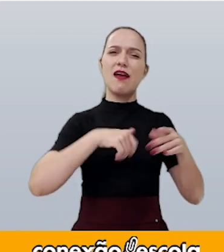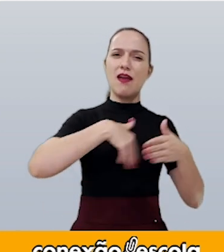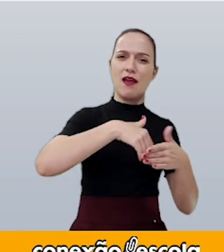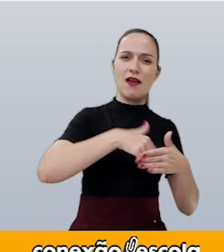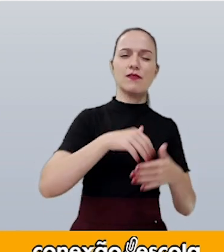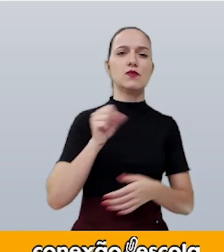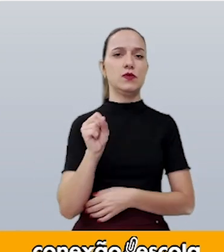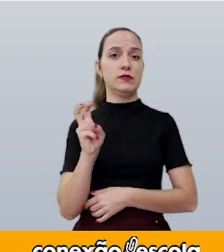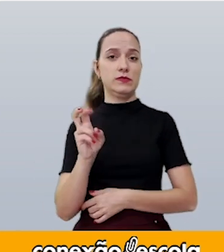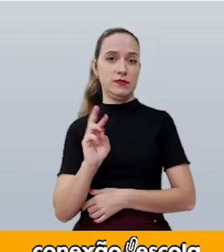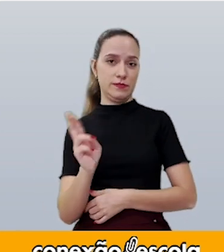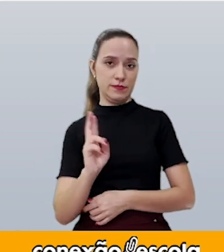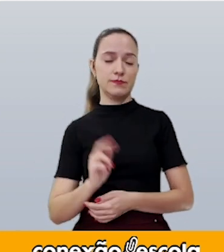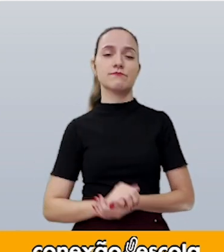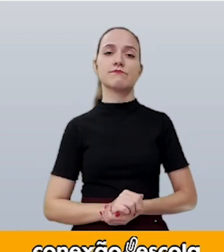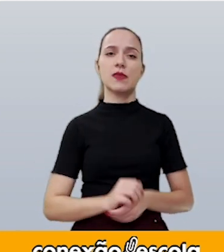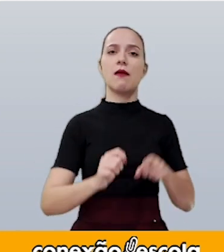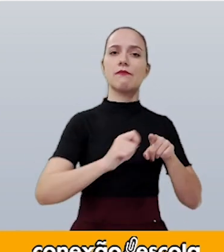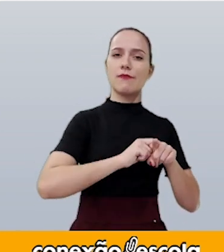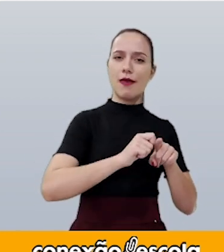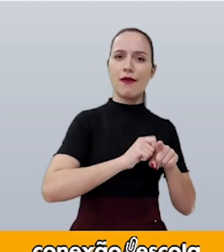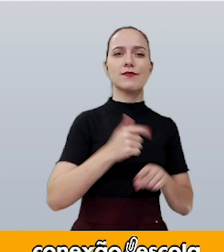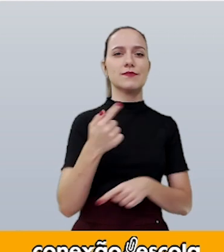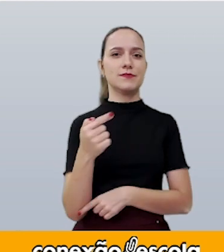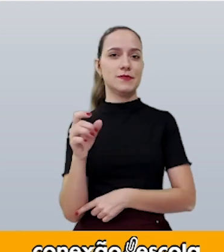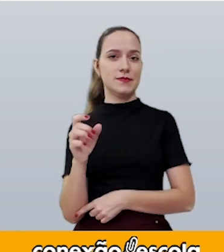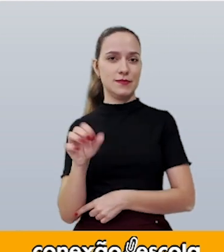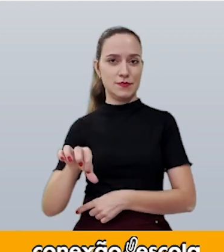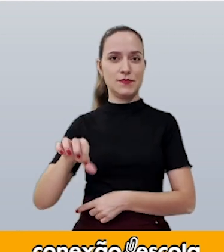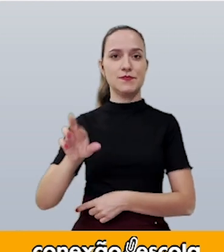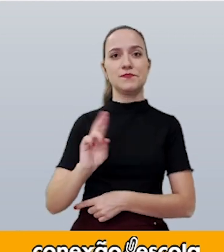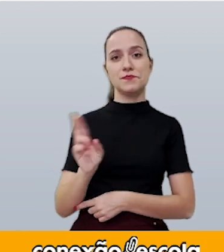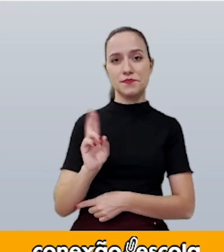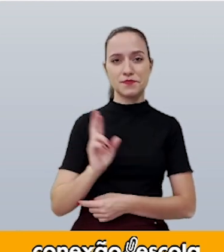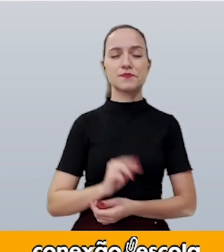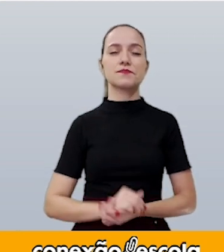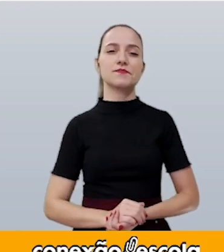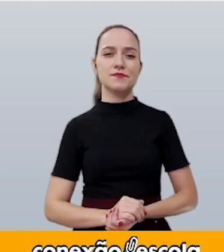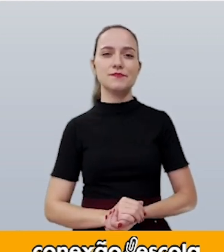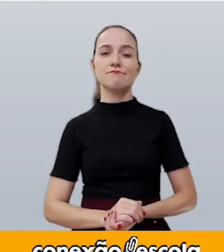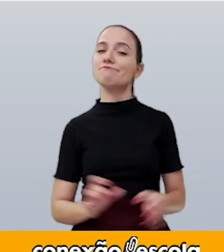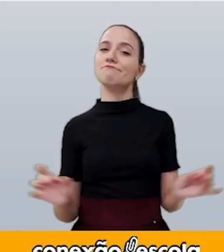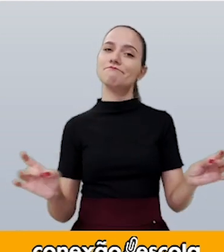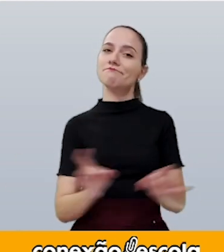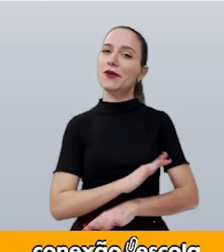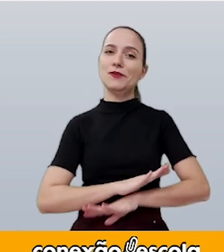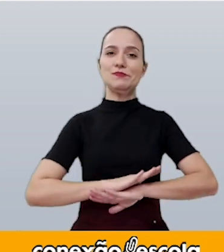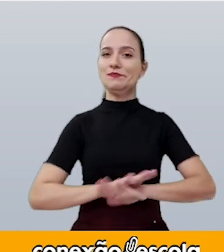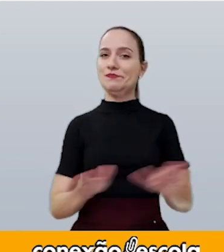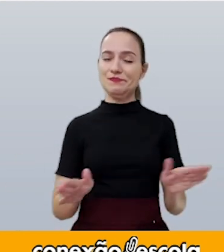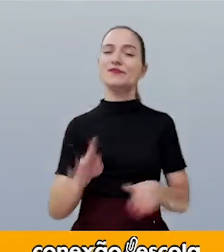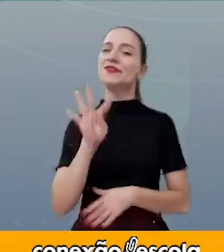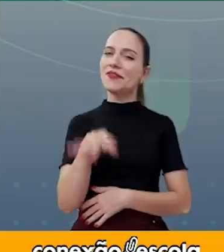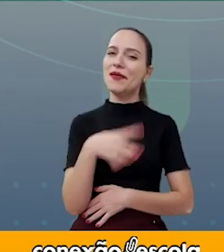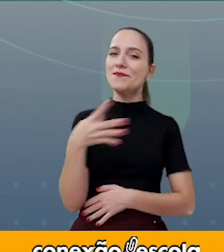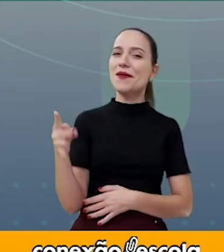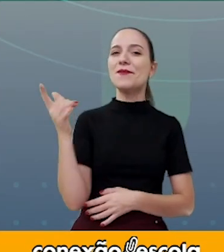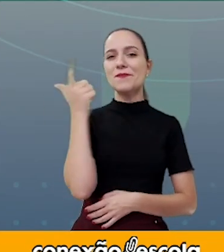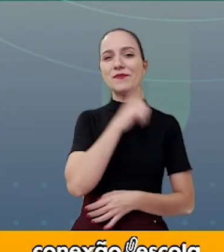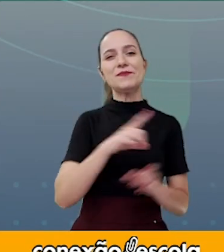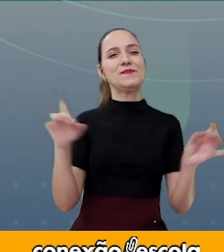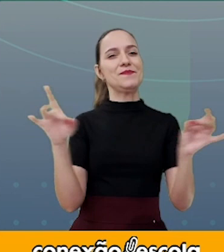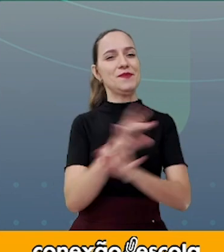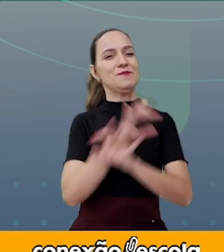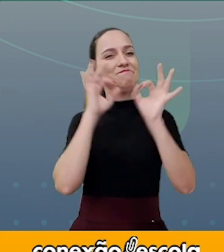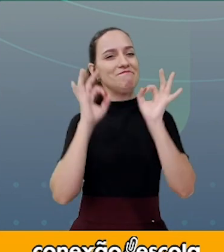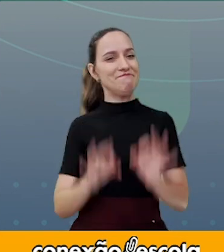R$ 85 e tênis R$ 79. Pronto, sua tabela